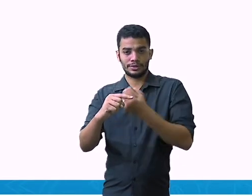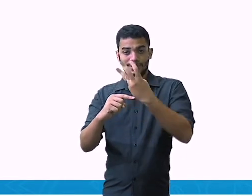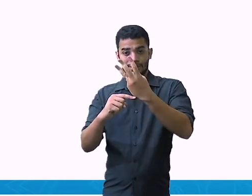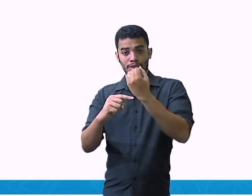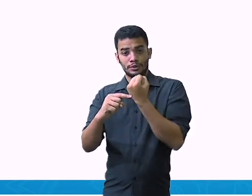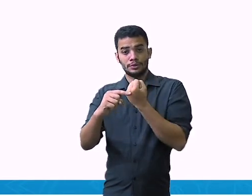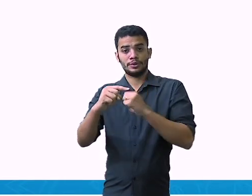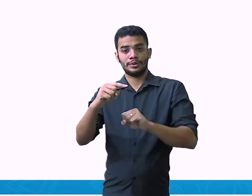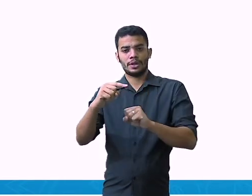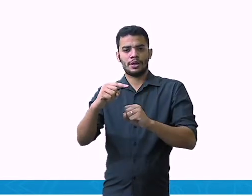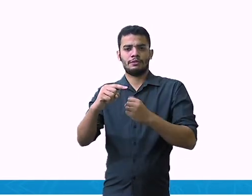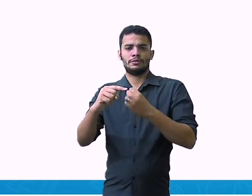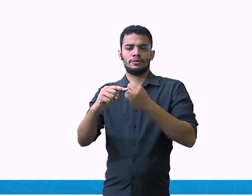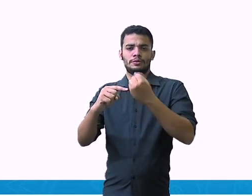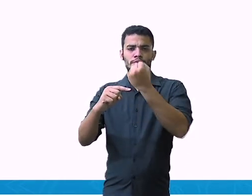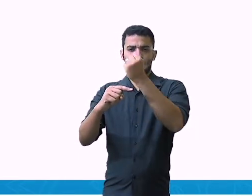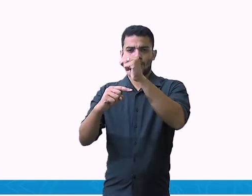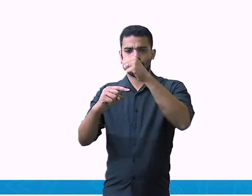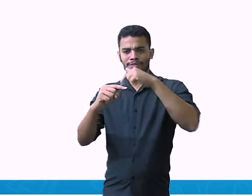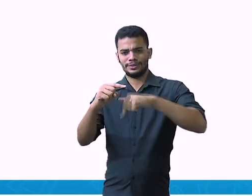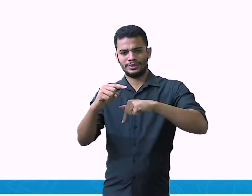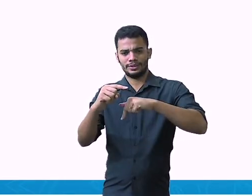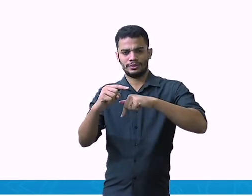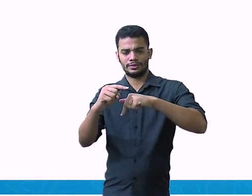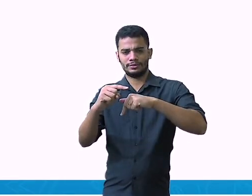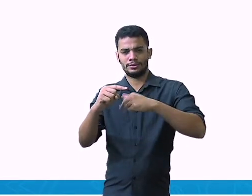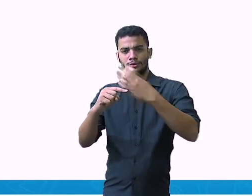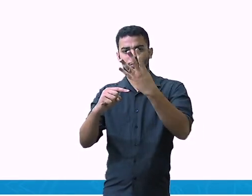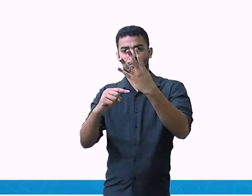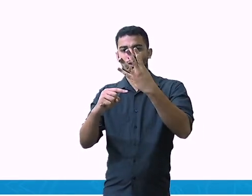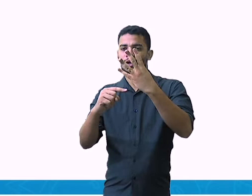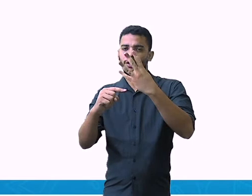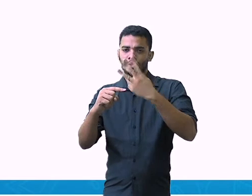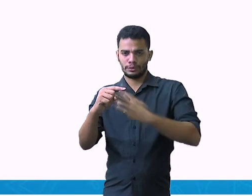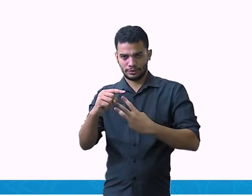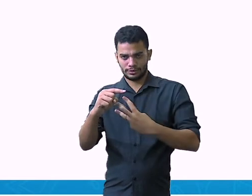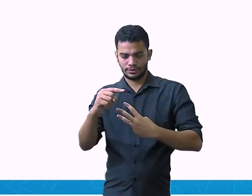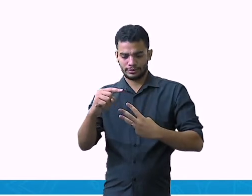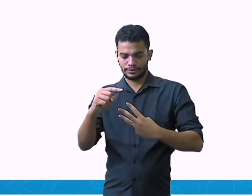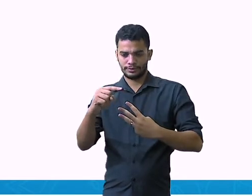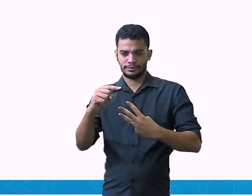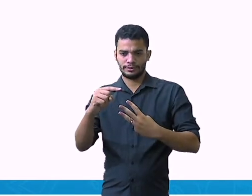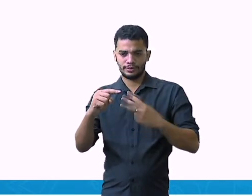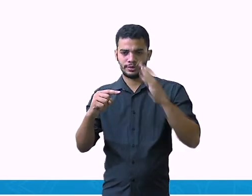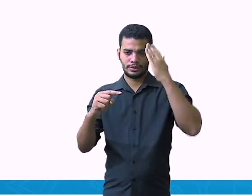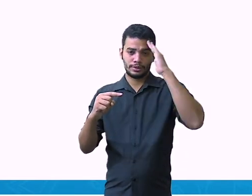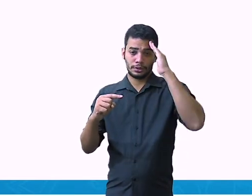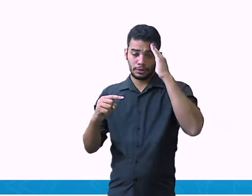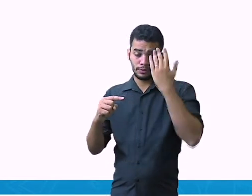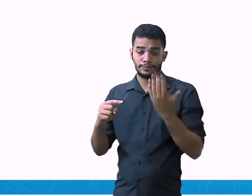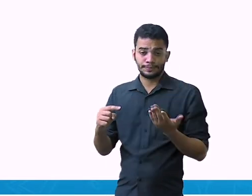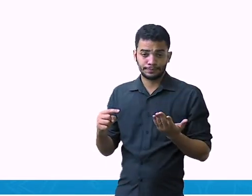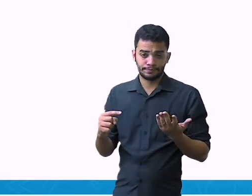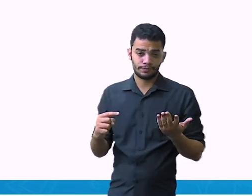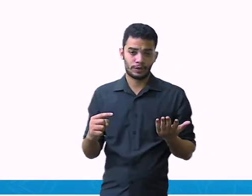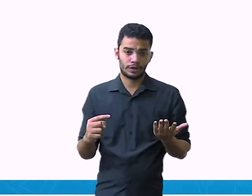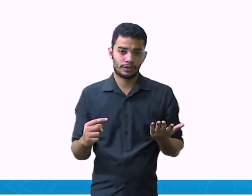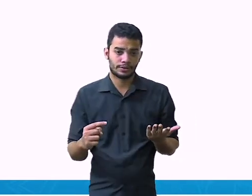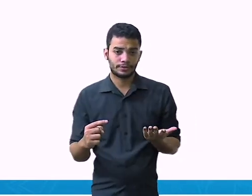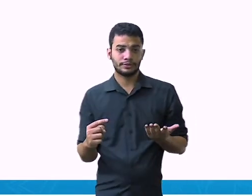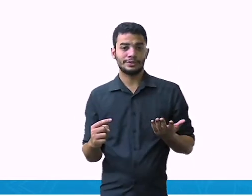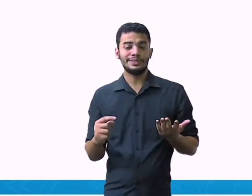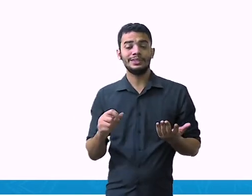3 oitavos, 8 sétimos e 4 terços. Lembre-se, toda vez que eu passei do 10, que o